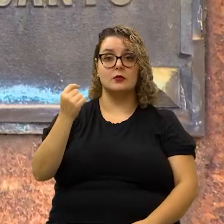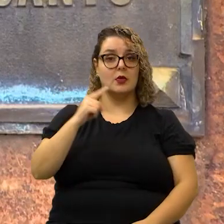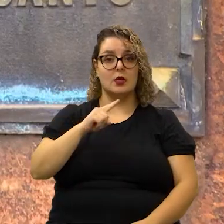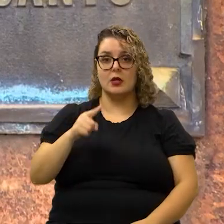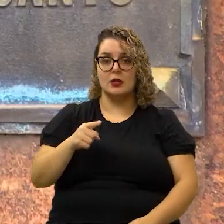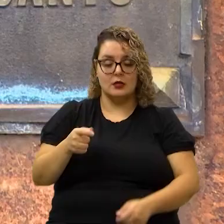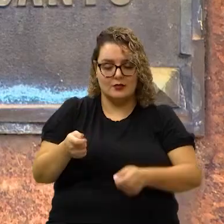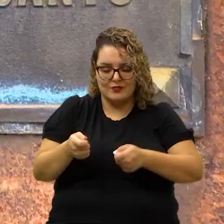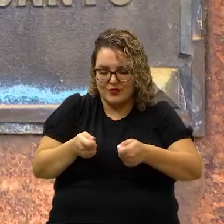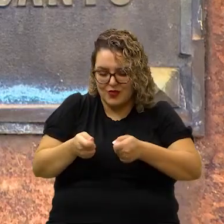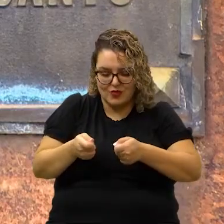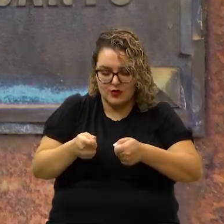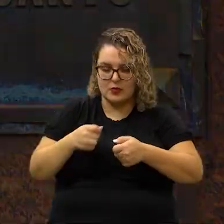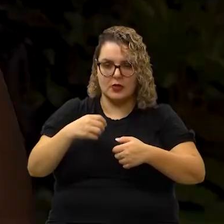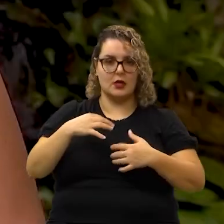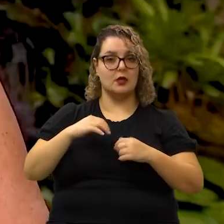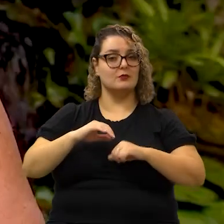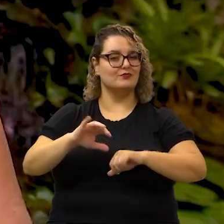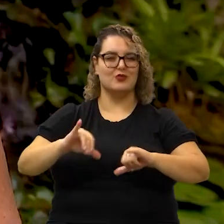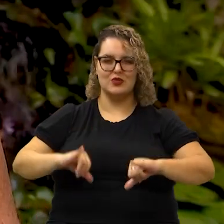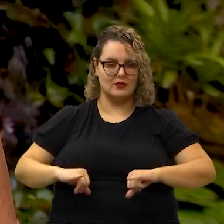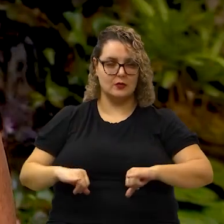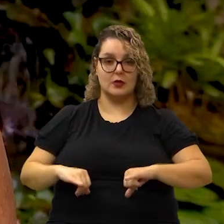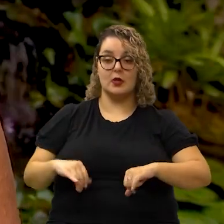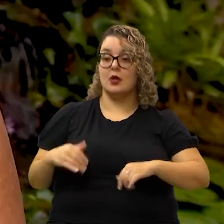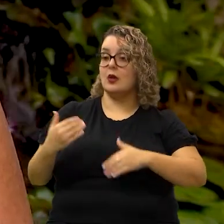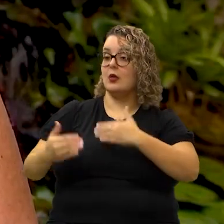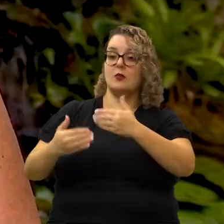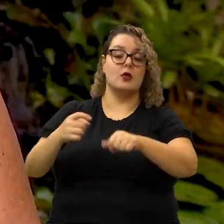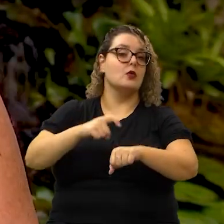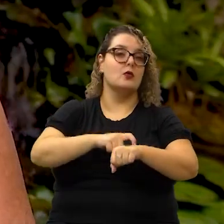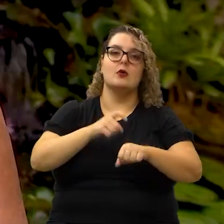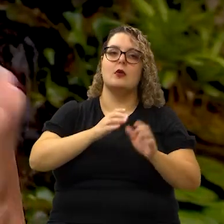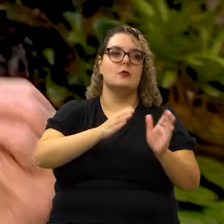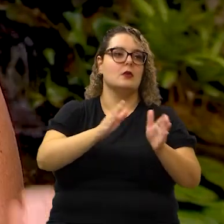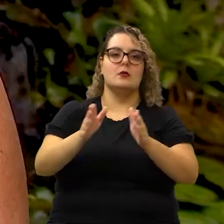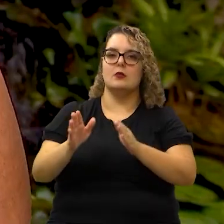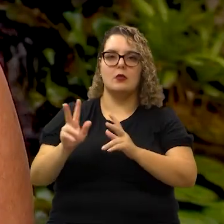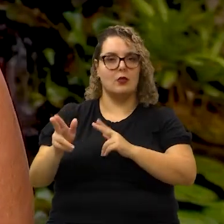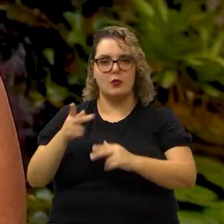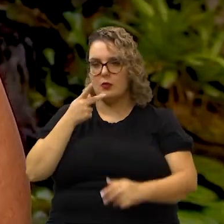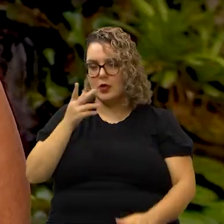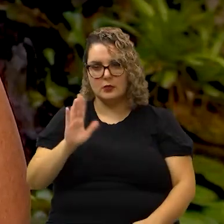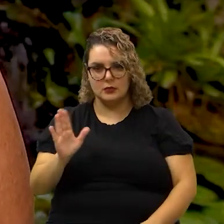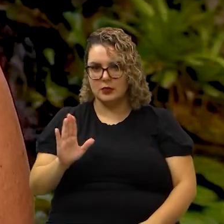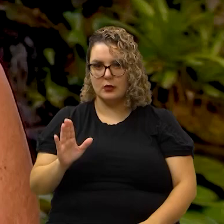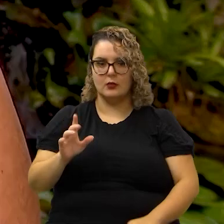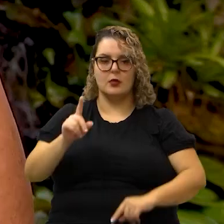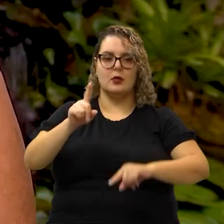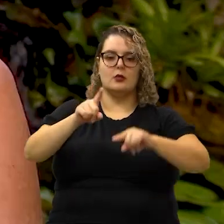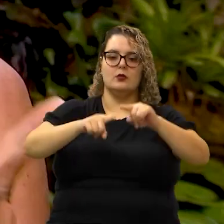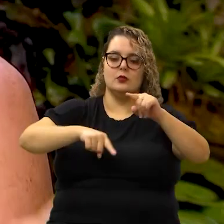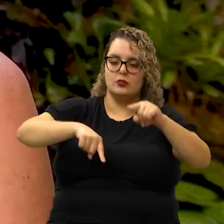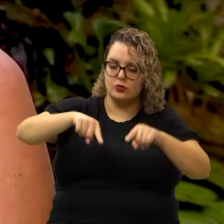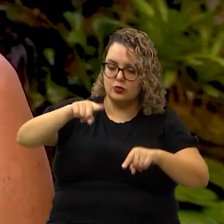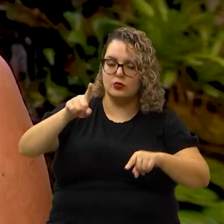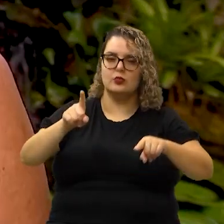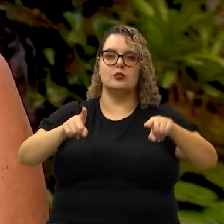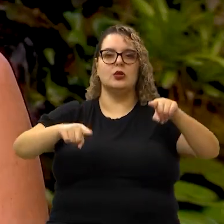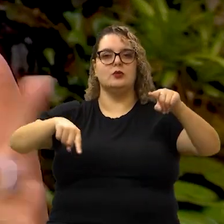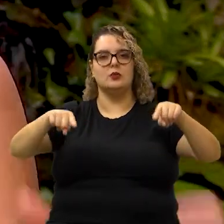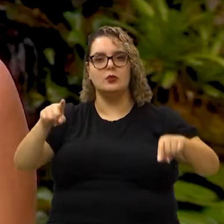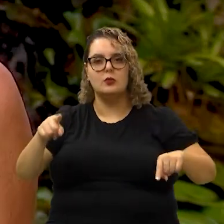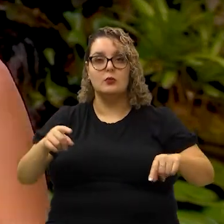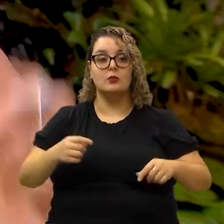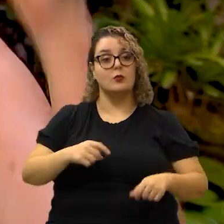fundamental não reprimir a dor. É um processo e que não são fases, como muitas pessoas falam, né? Eles são altos e baixos,